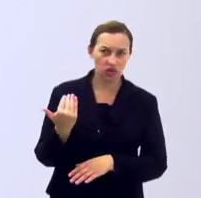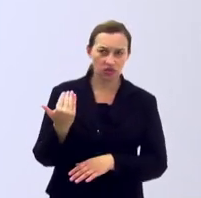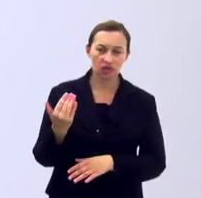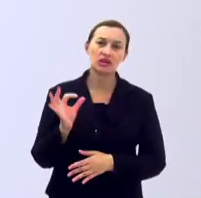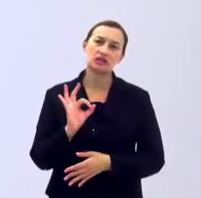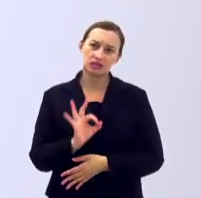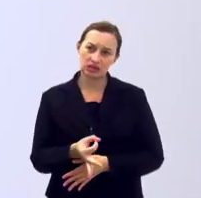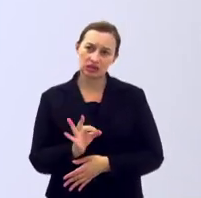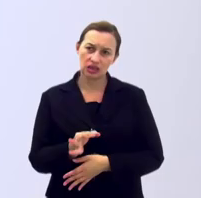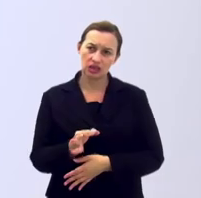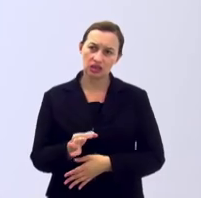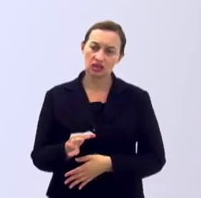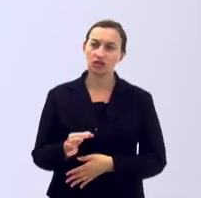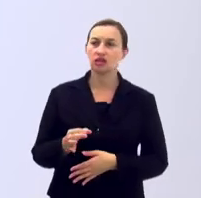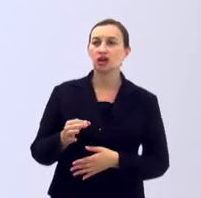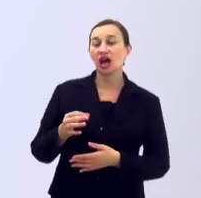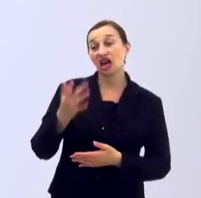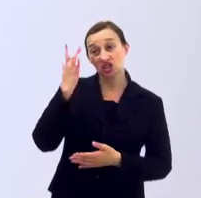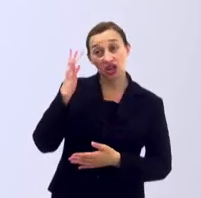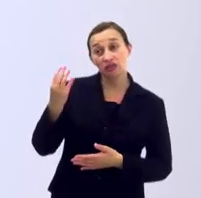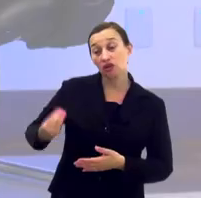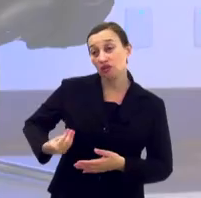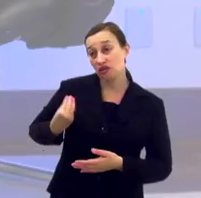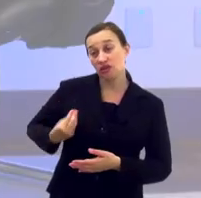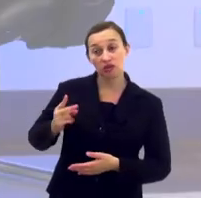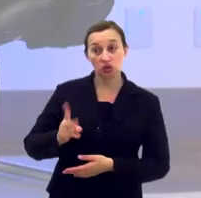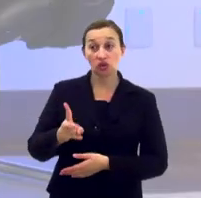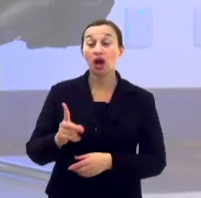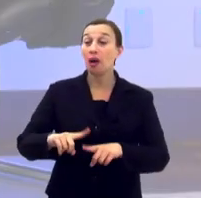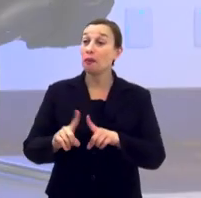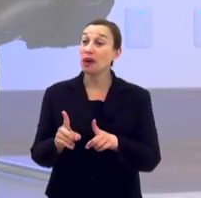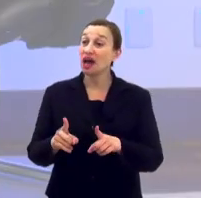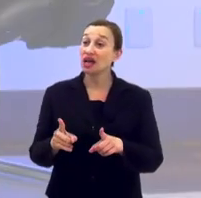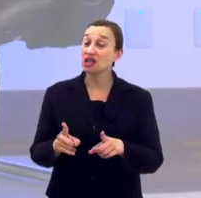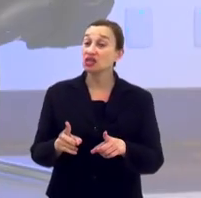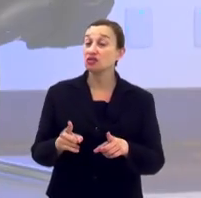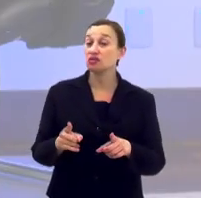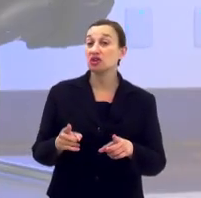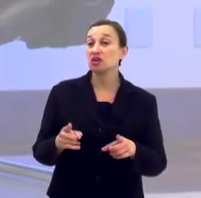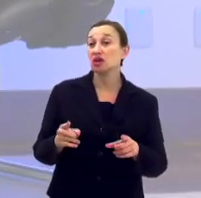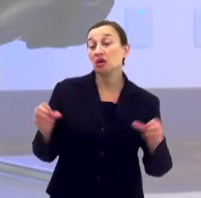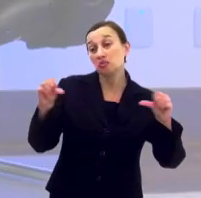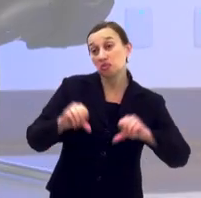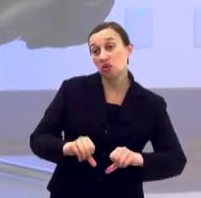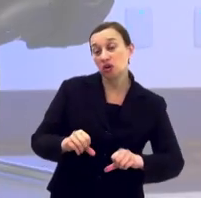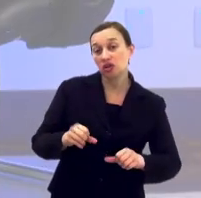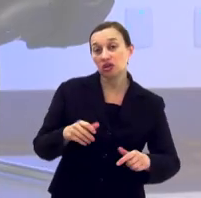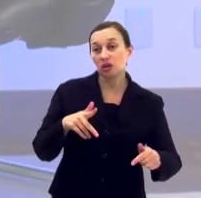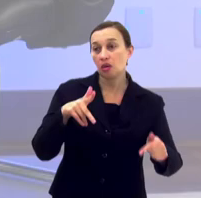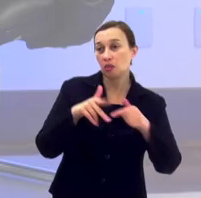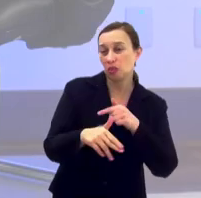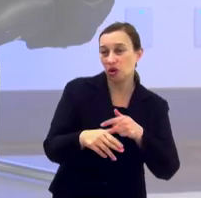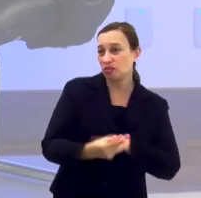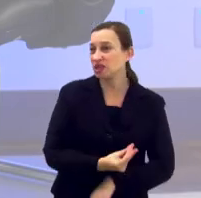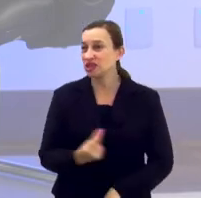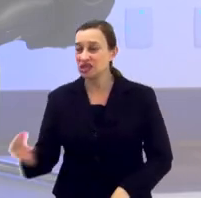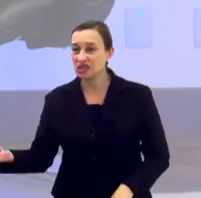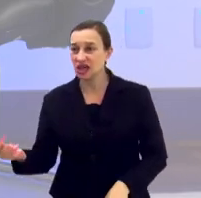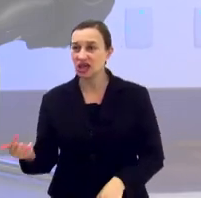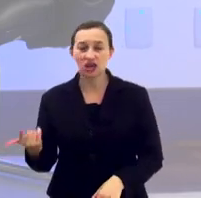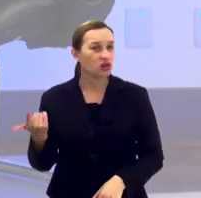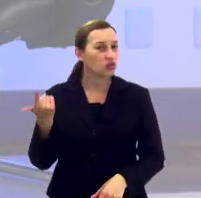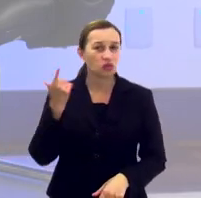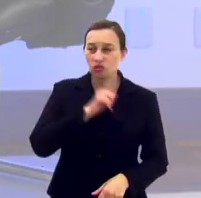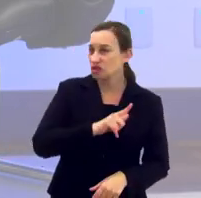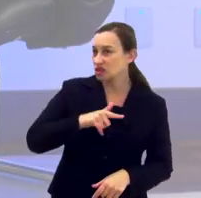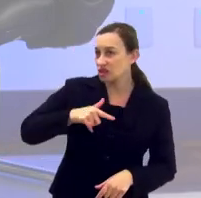não. E continuaram a viver suas vidas. Mas a coisa foi apertando, depois proibida de sair, proibida de se locomover. Não